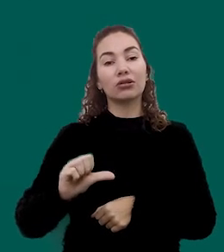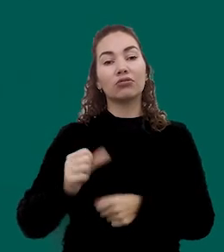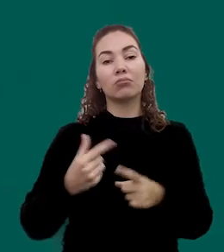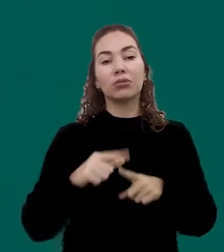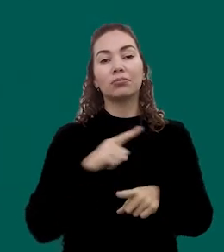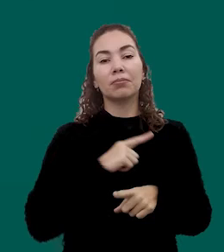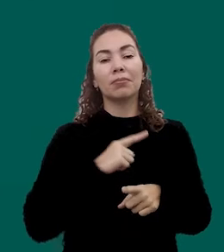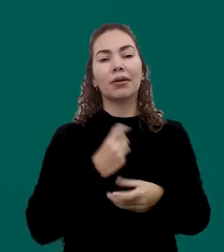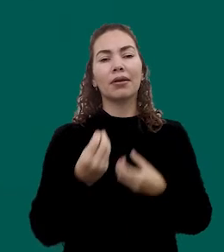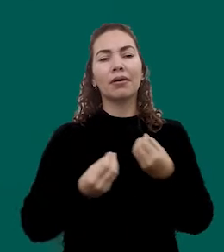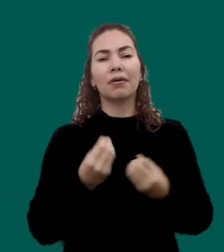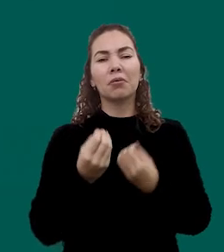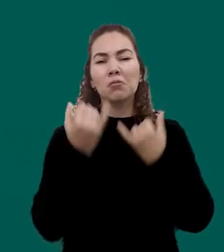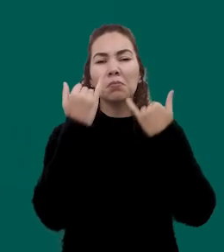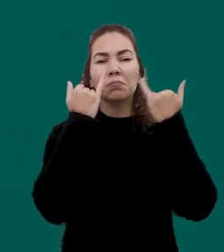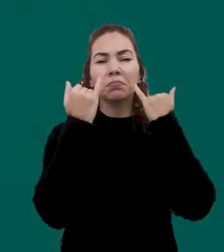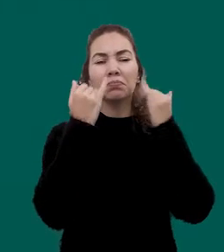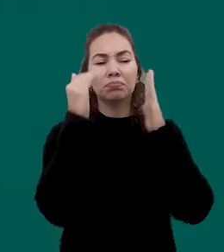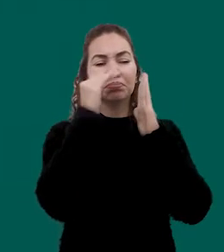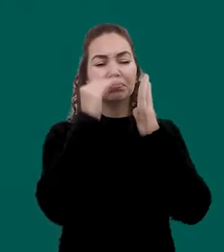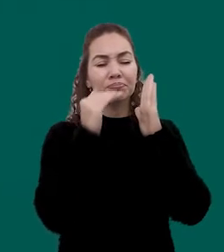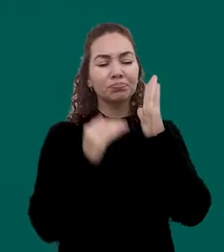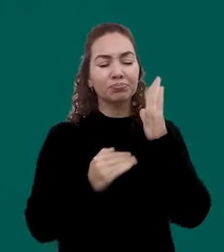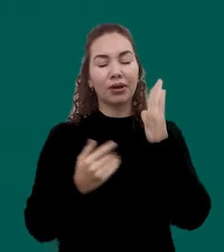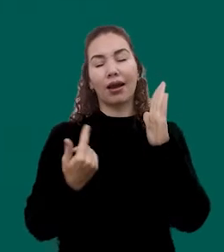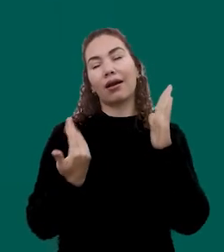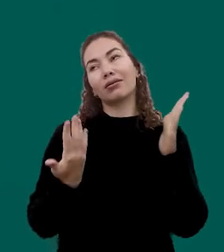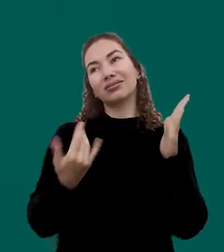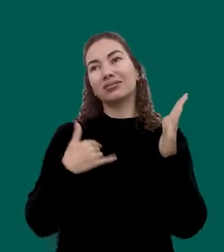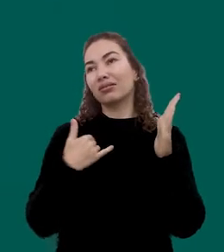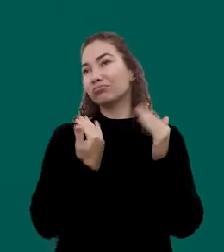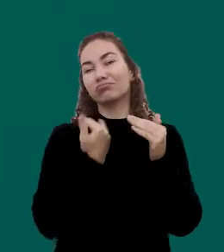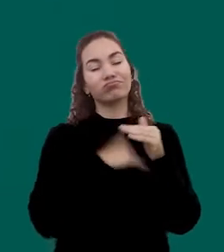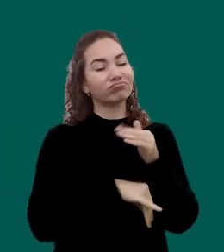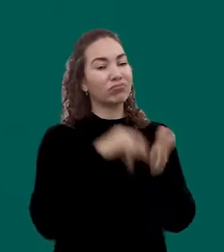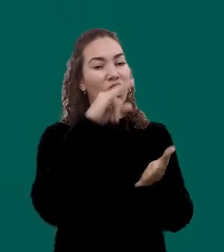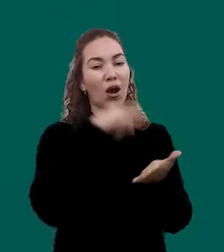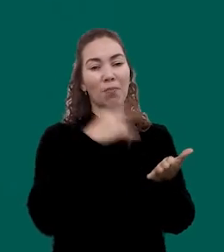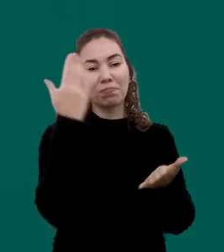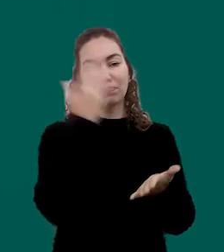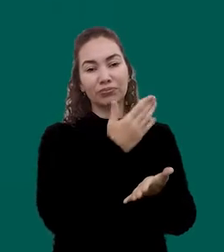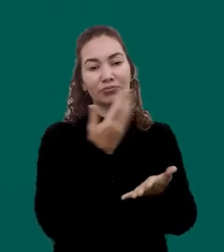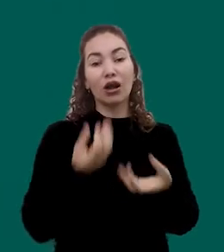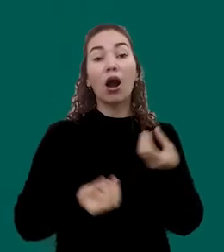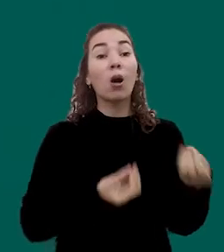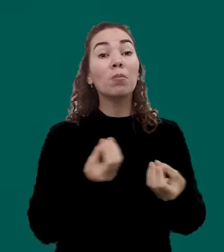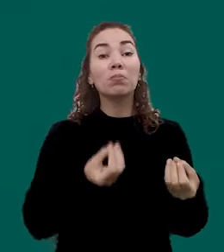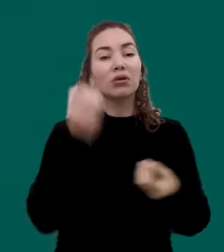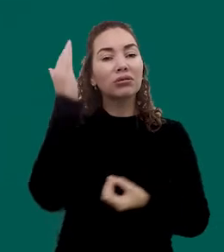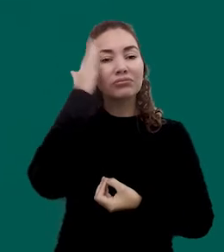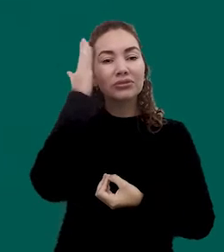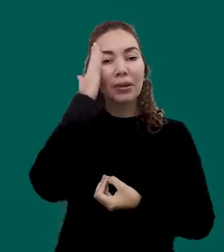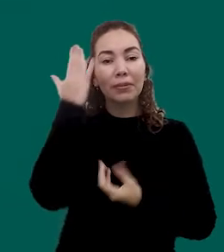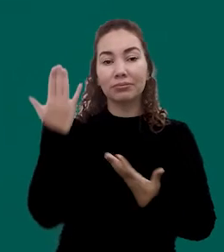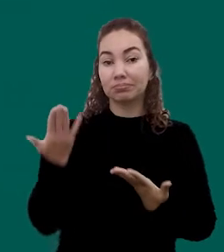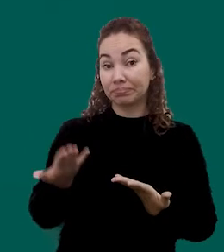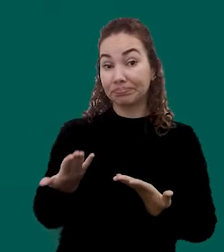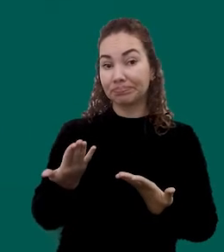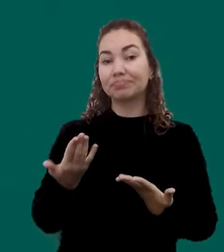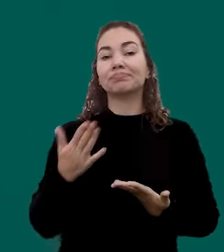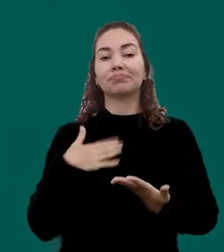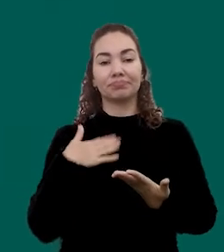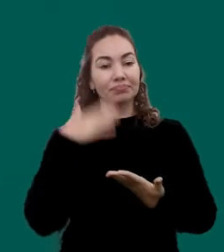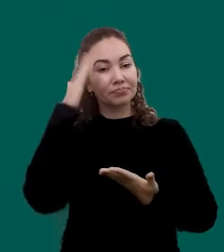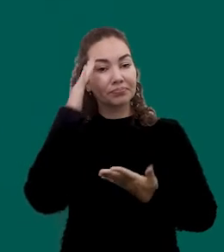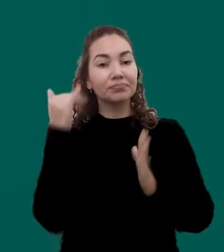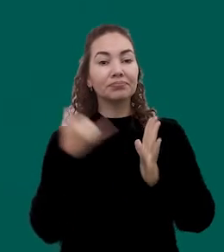termos acesso a essas informações, eu não guardei os meus comprovantes, como eu irei saber esses dados? Para mim saber